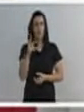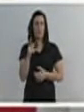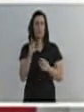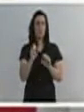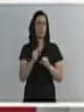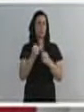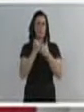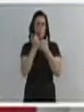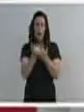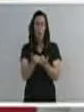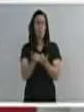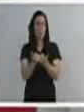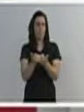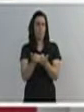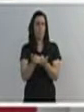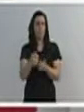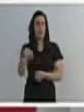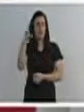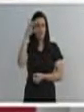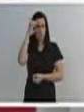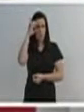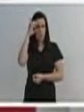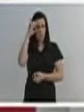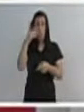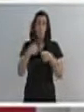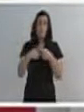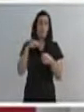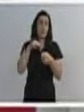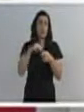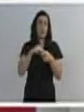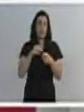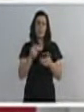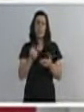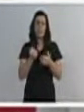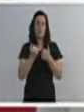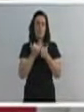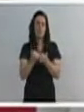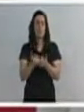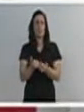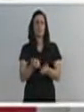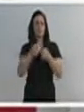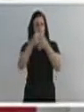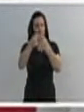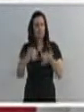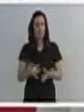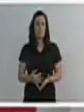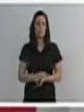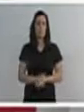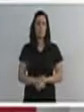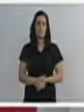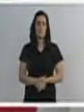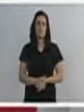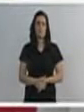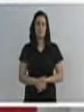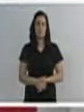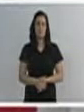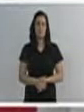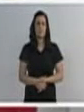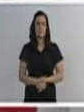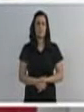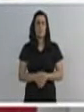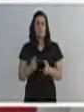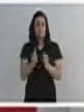governador falou sobre a desativação do nosso presídio regional, o governador falou sobre a SC-108,